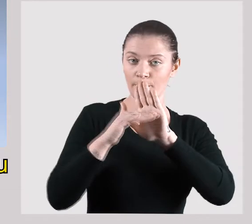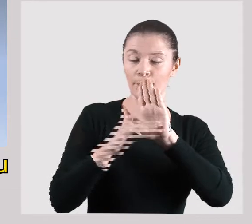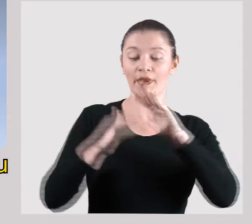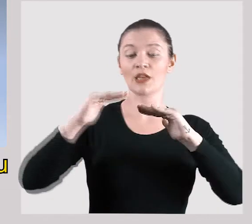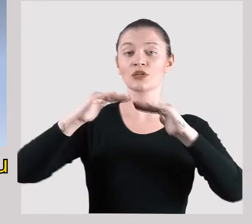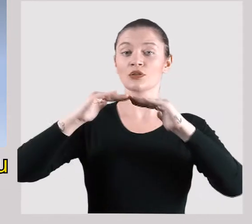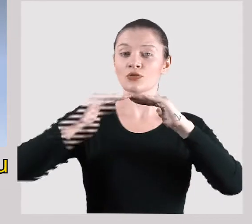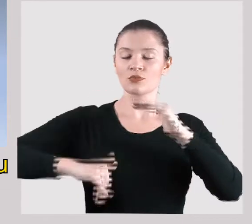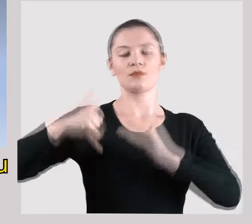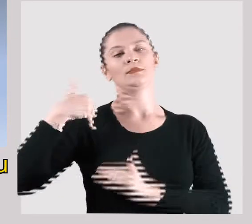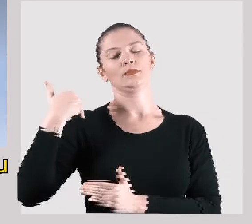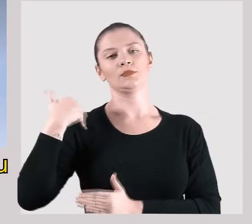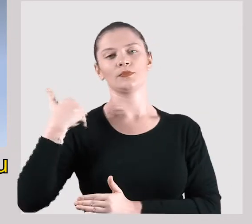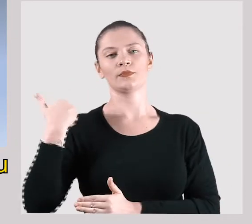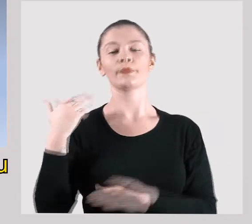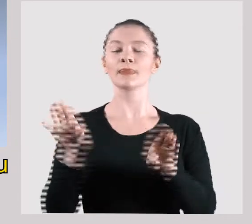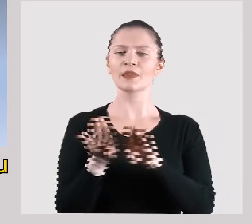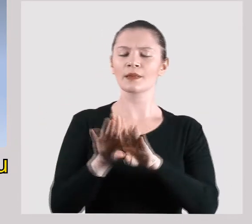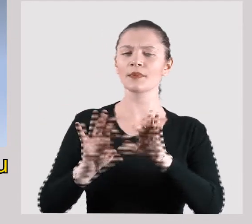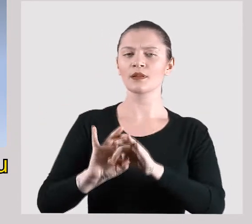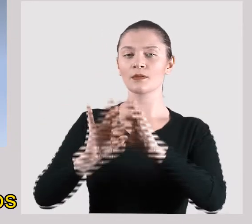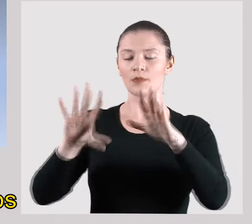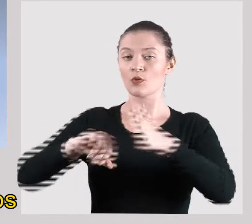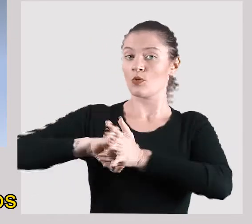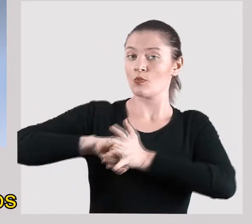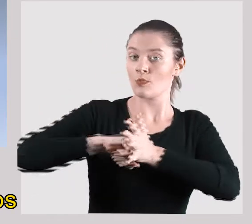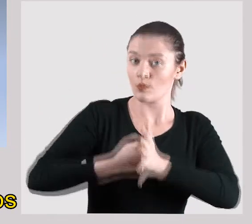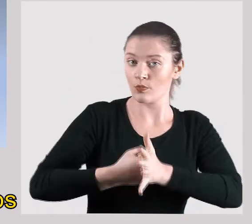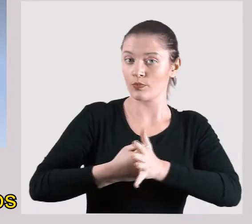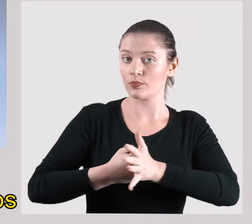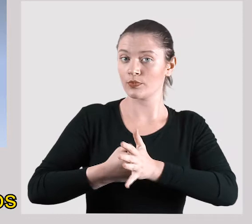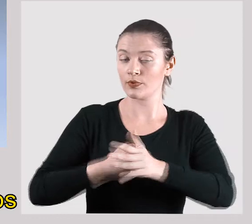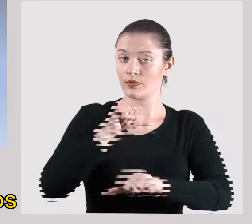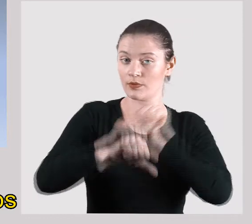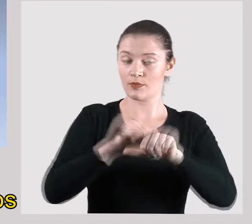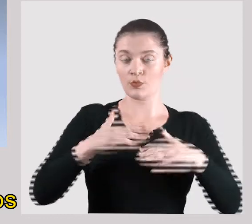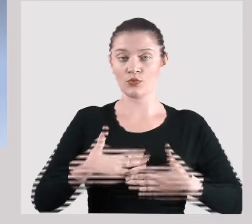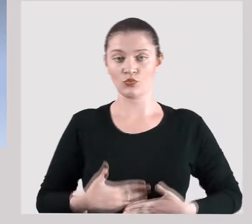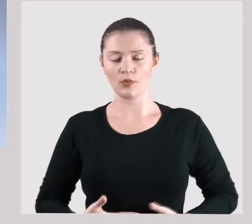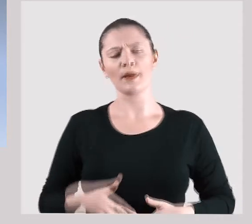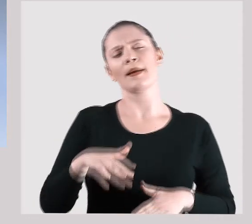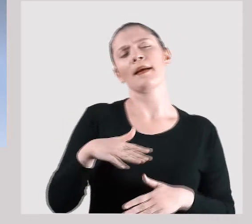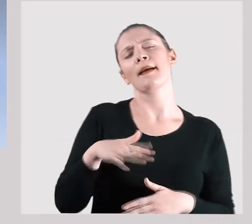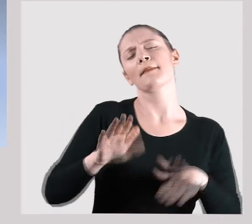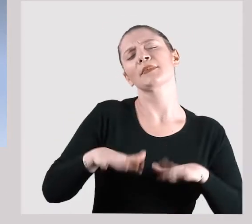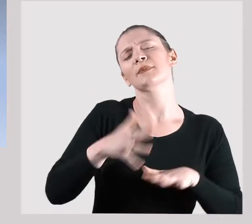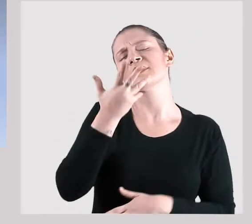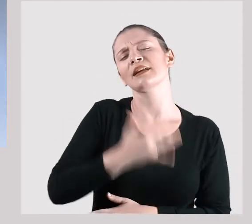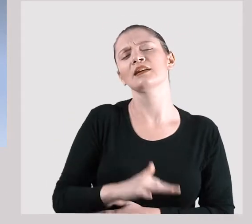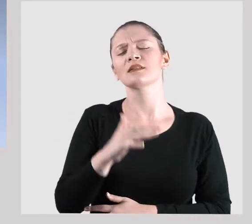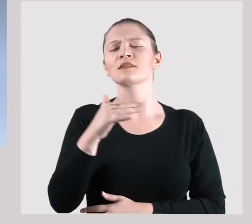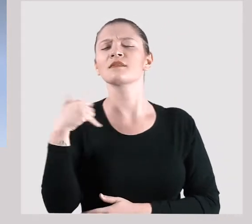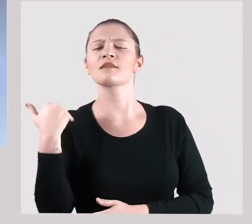idades, e autorizou o bloqueio da puberdade. Então, crianças já com 8, 9 anos que estão iniciando a